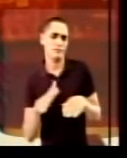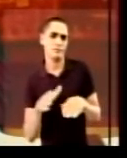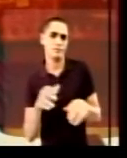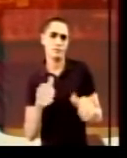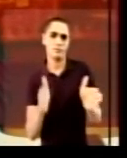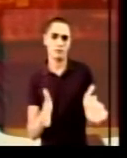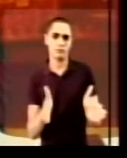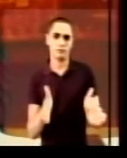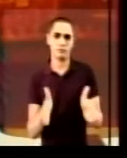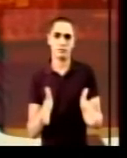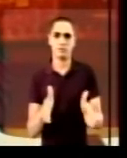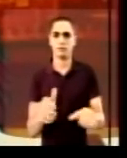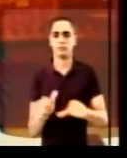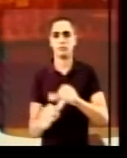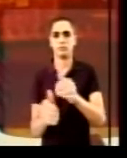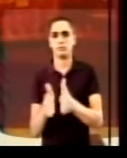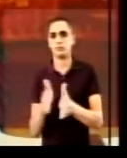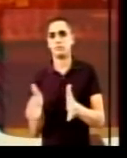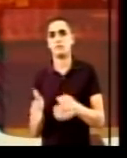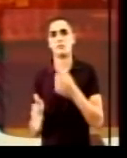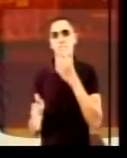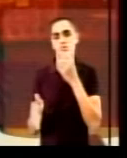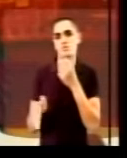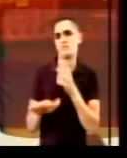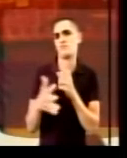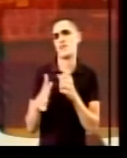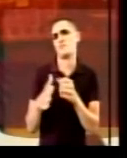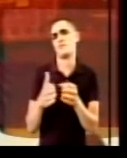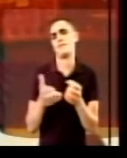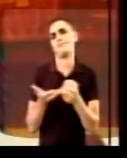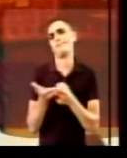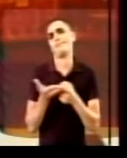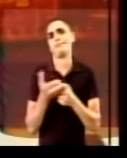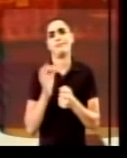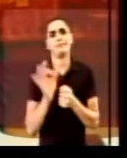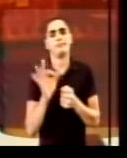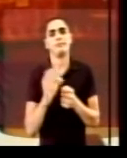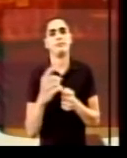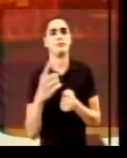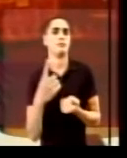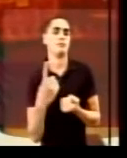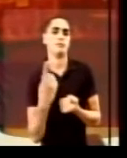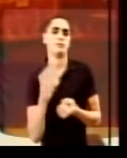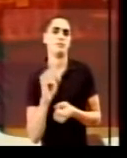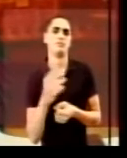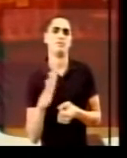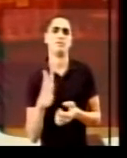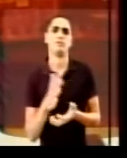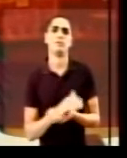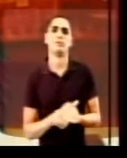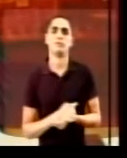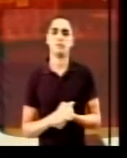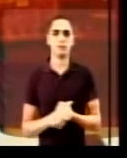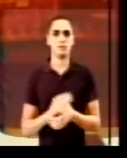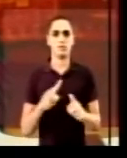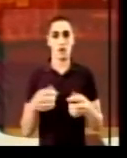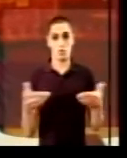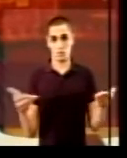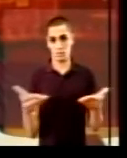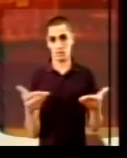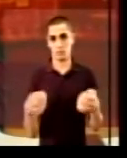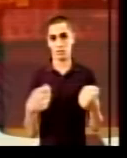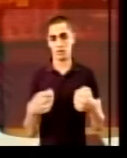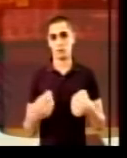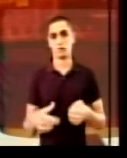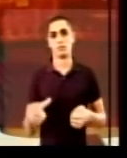100 mil habitantes. Então, nós teríamos que ter hoje uma